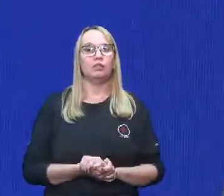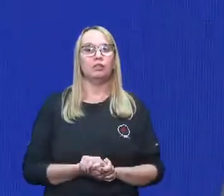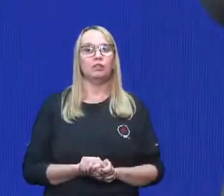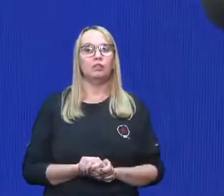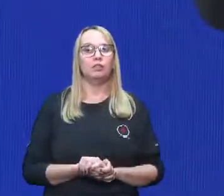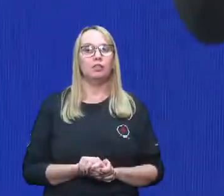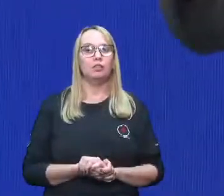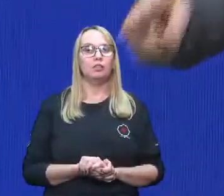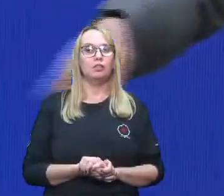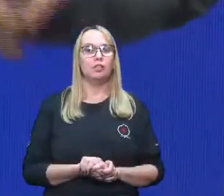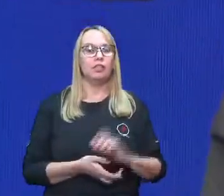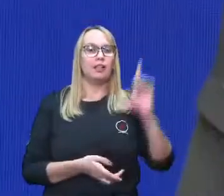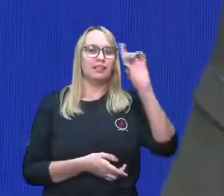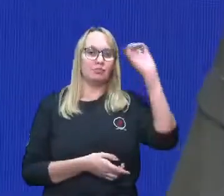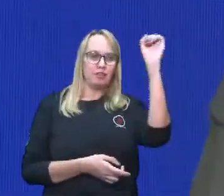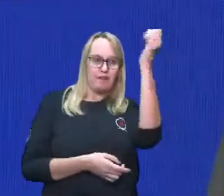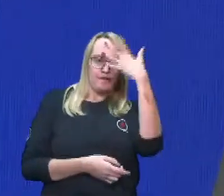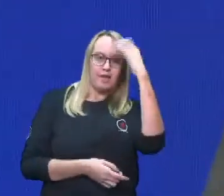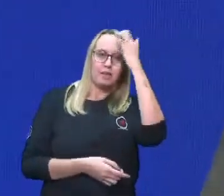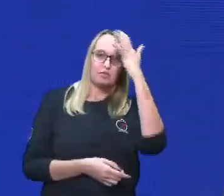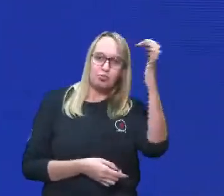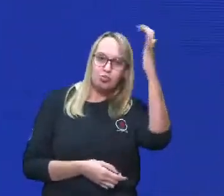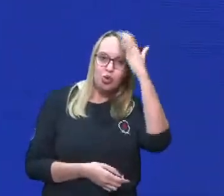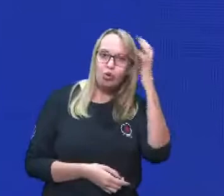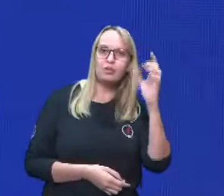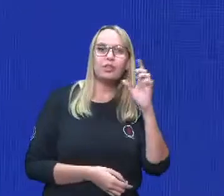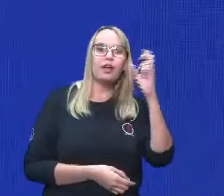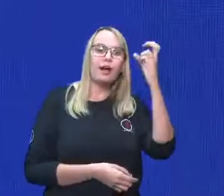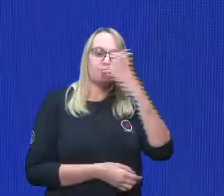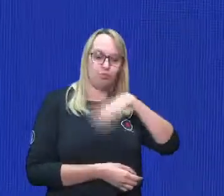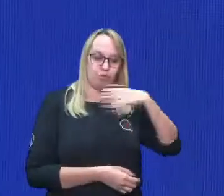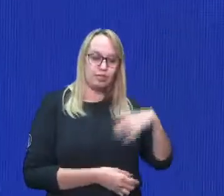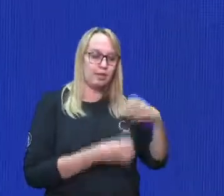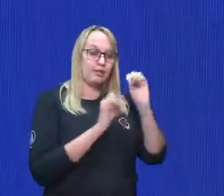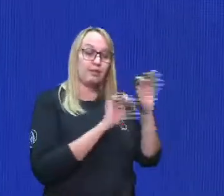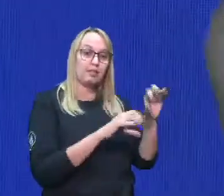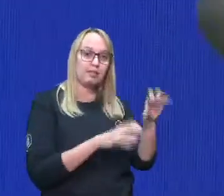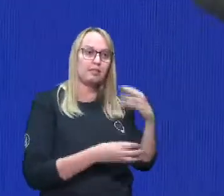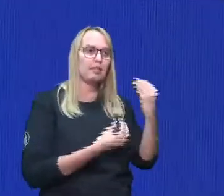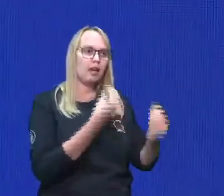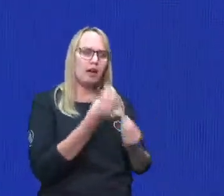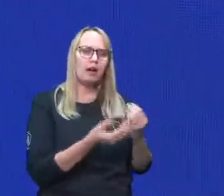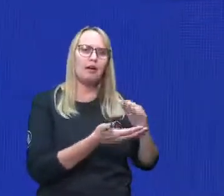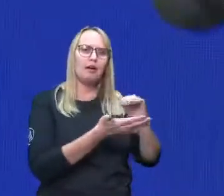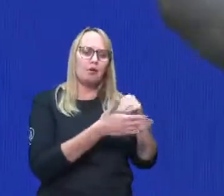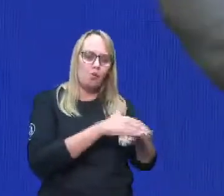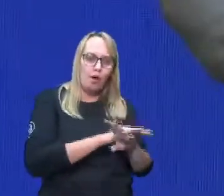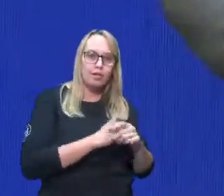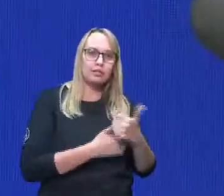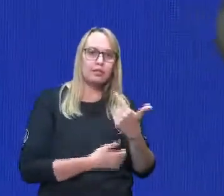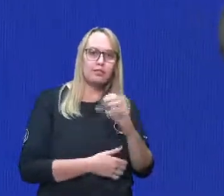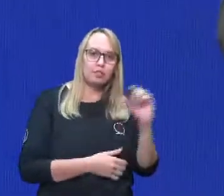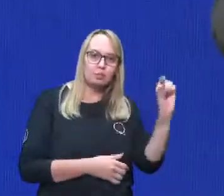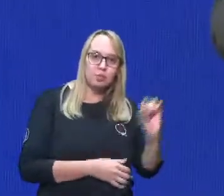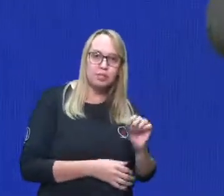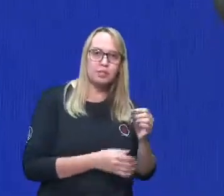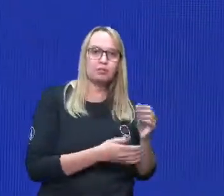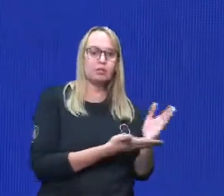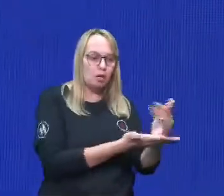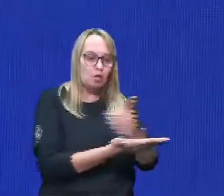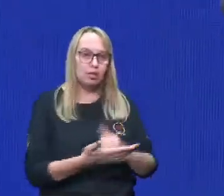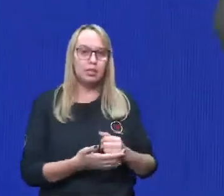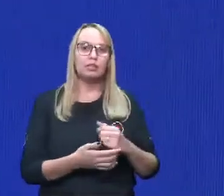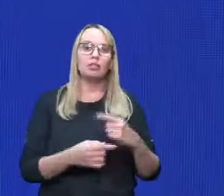o seguinte, pega um cara entendido, coloca nesses 7 anos de fartura, manda guardar 20% da colheita para o tempo de fome.